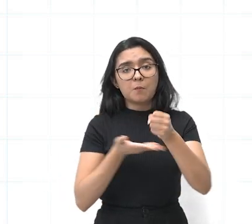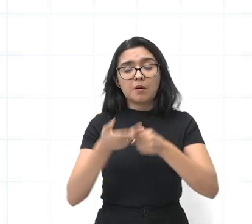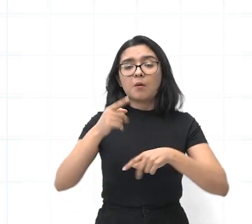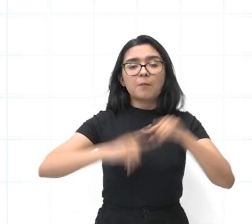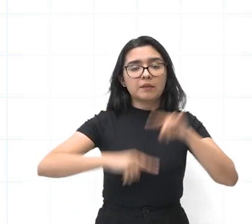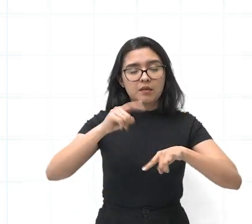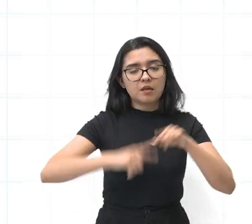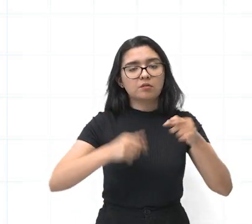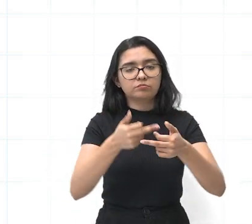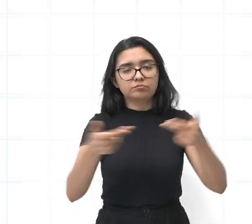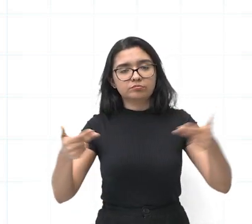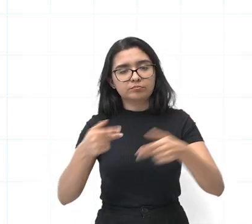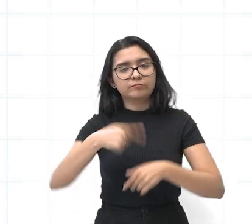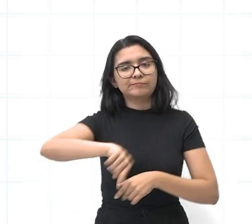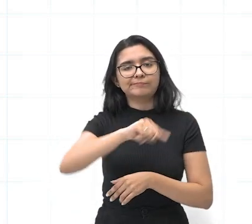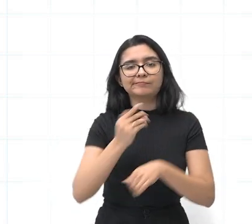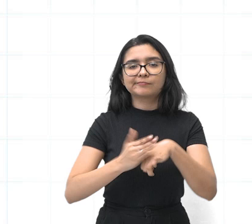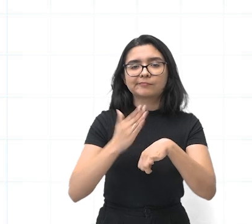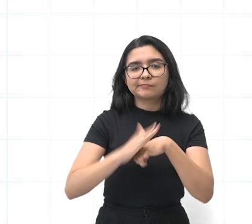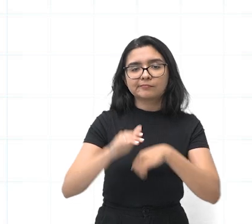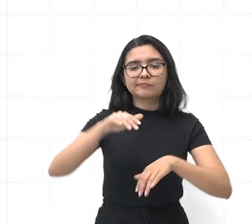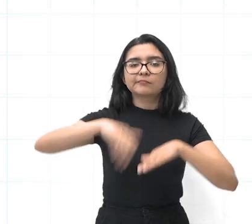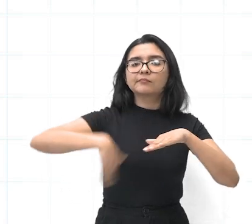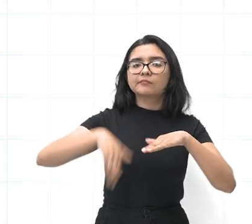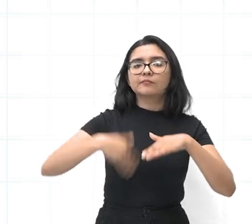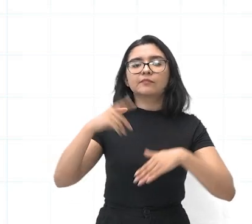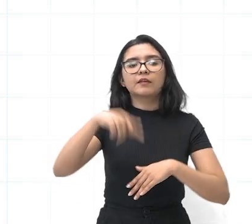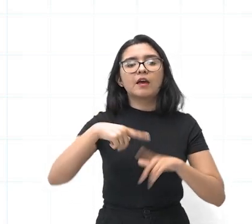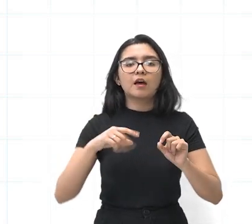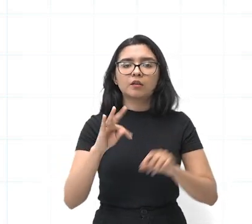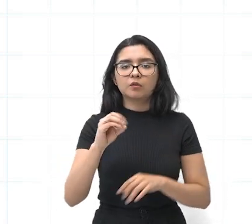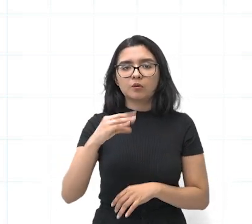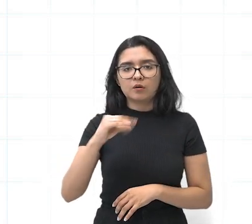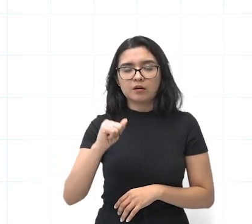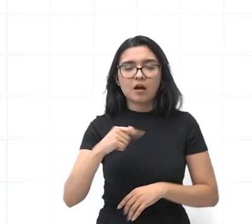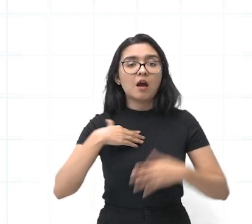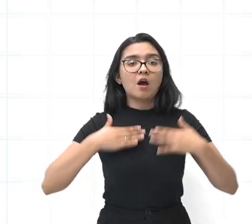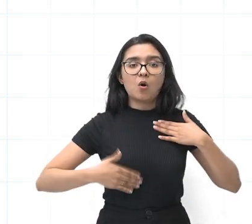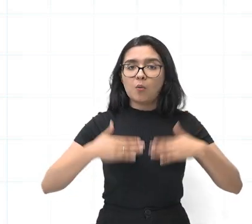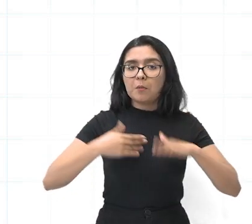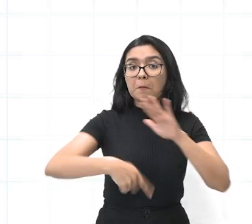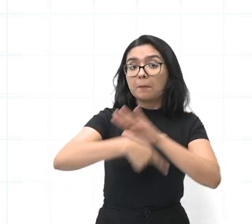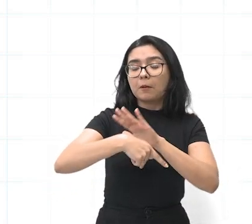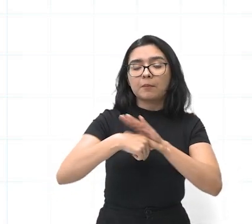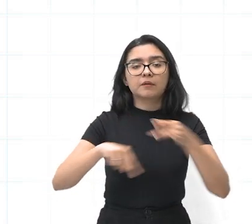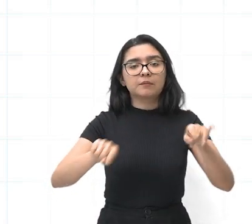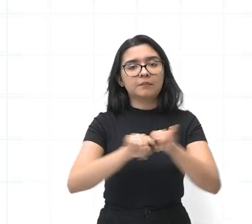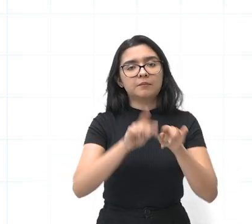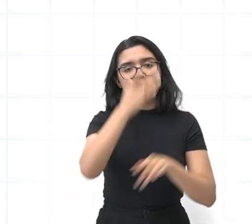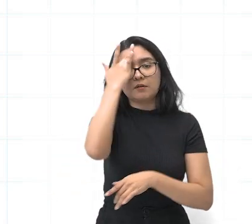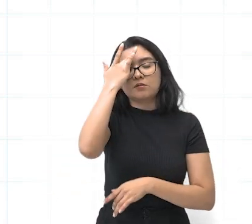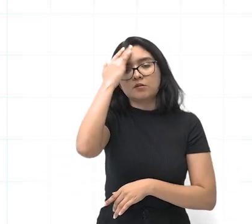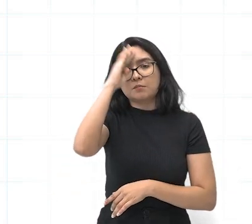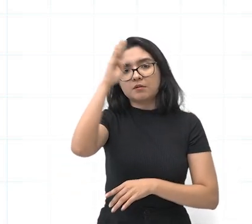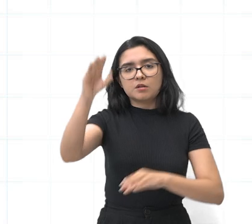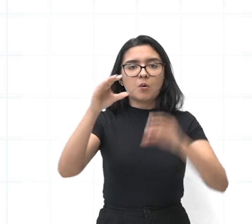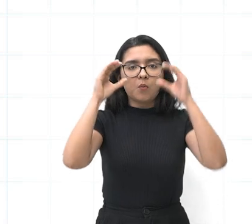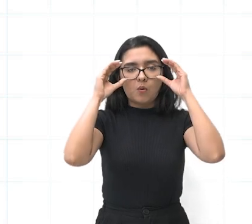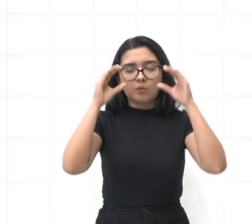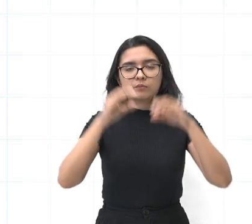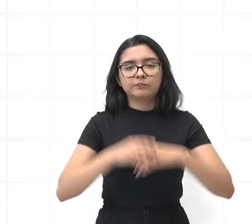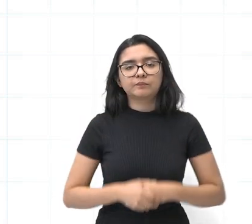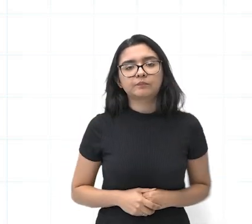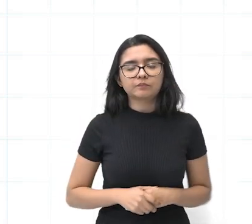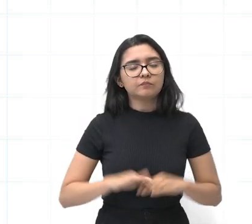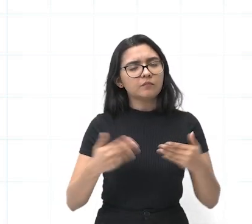básicos ali para praticar a natação, que é a touca, a roupa e para quem precisa o óculos,